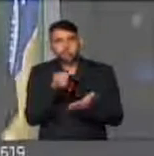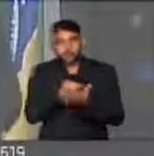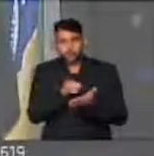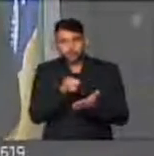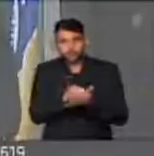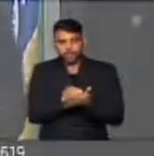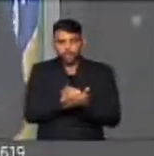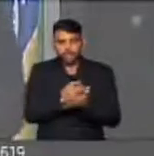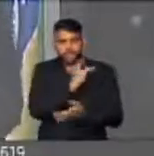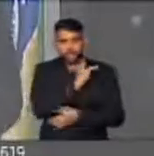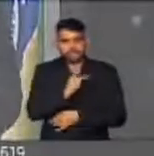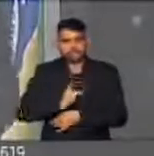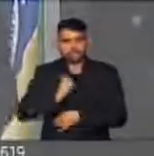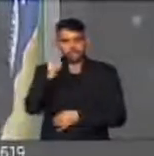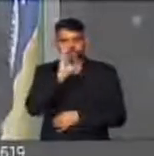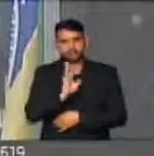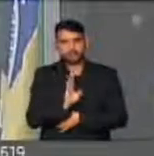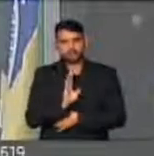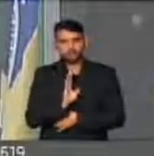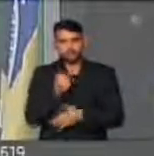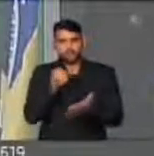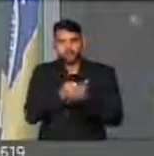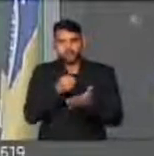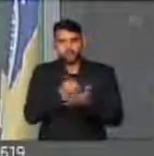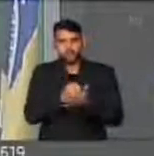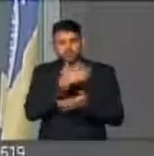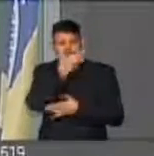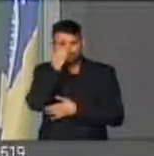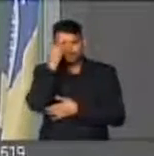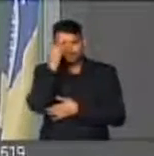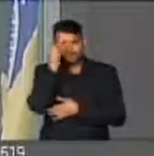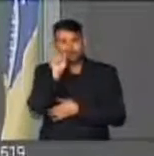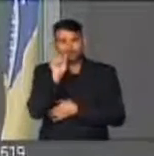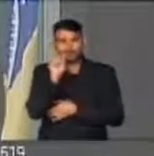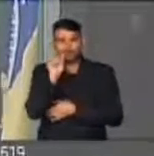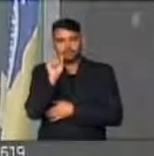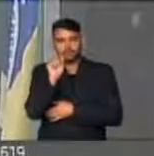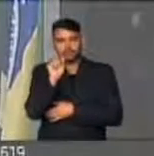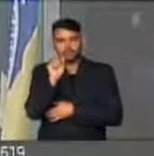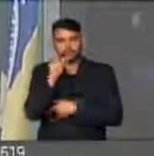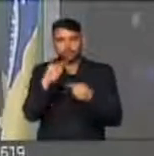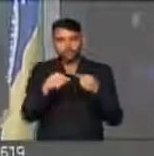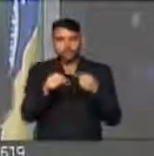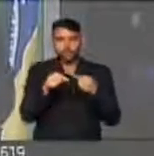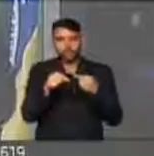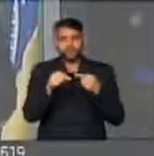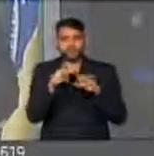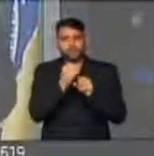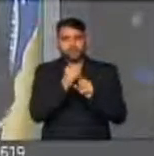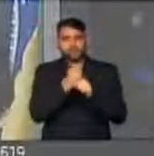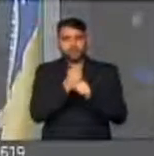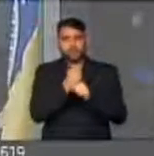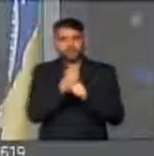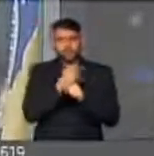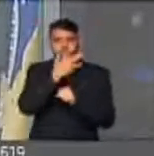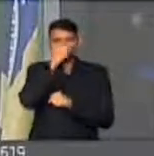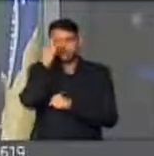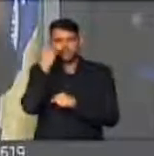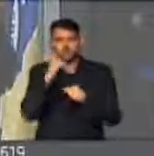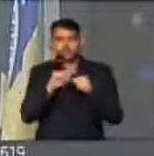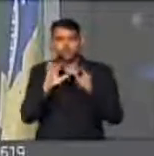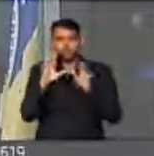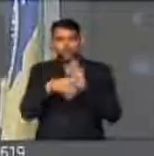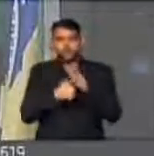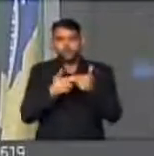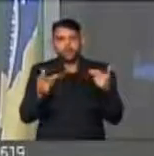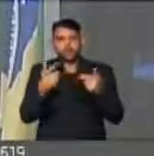punir a presidente da República, punir aqueles que contra o orçamento trabalharam, punir aqueles que